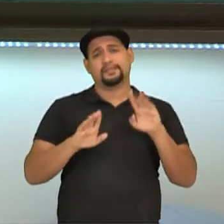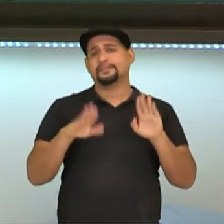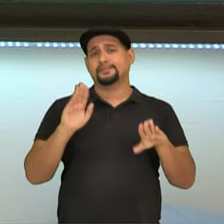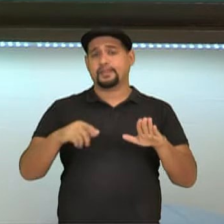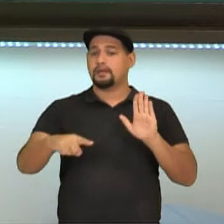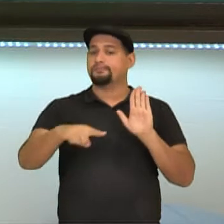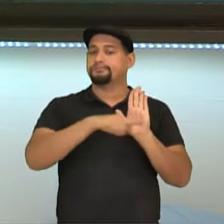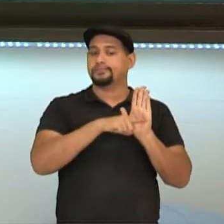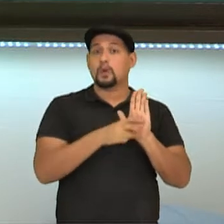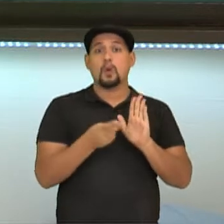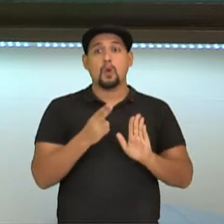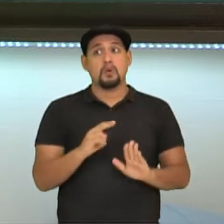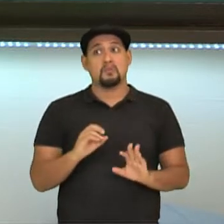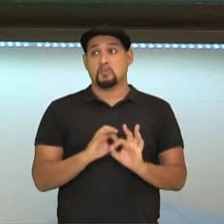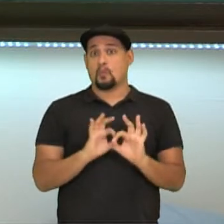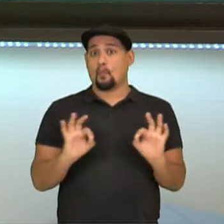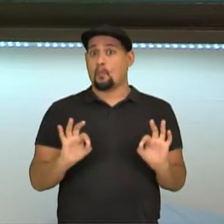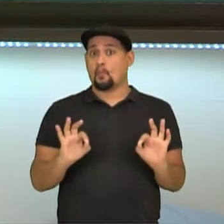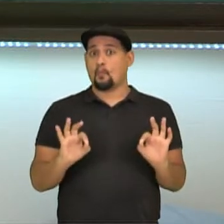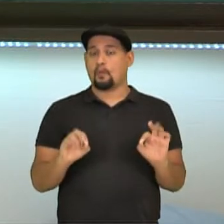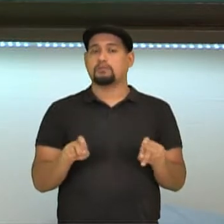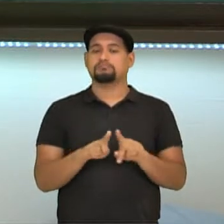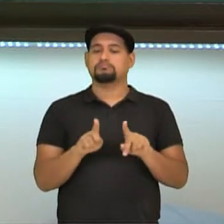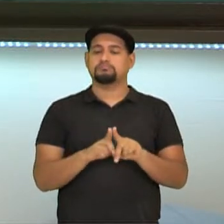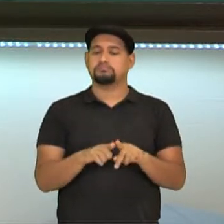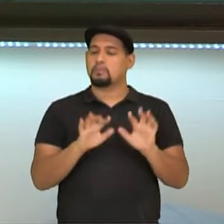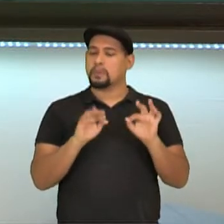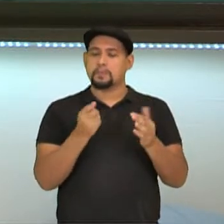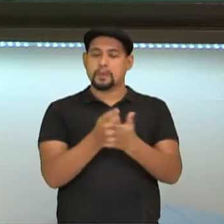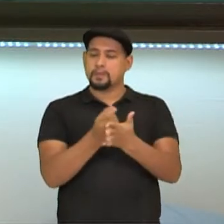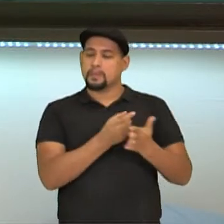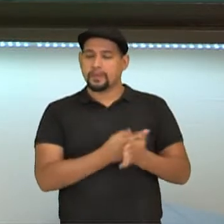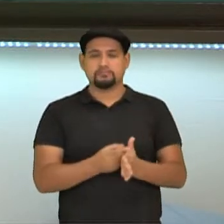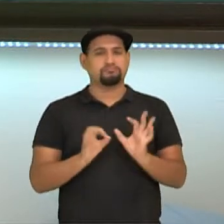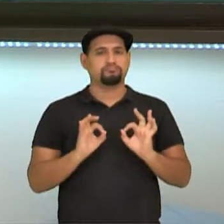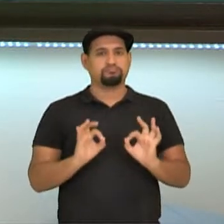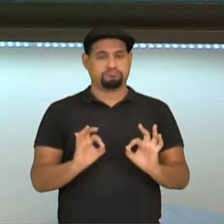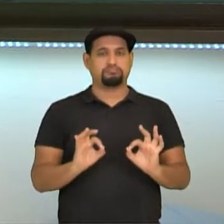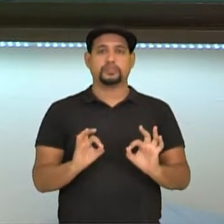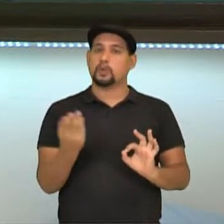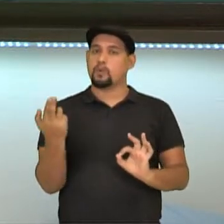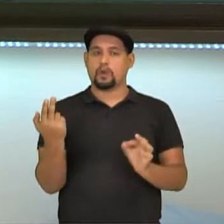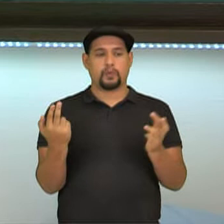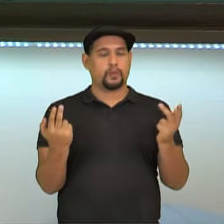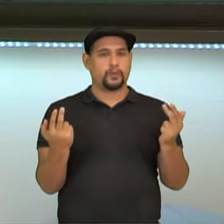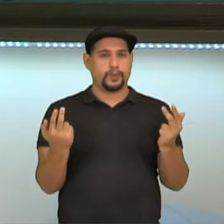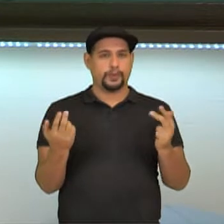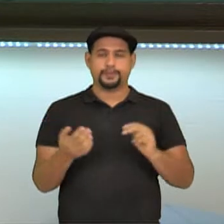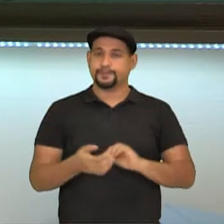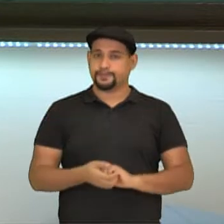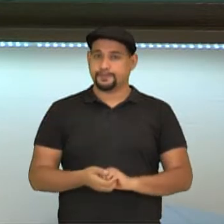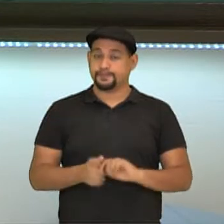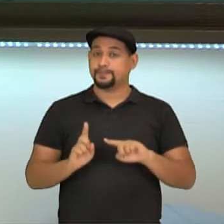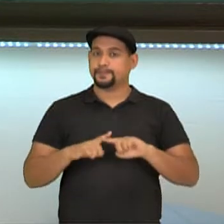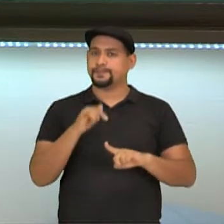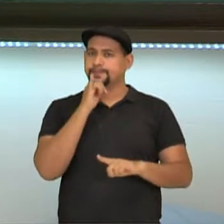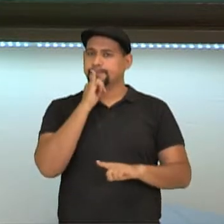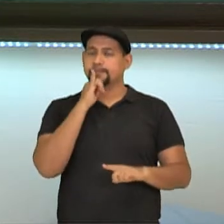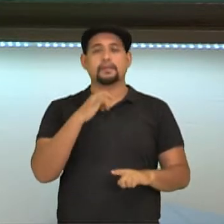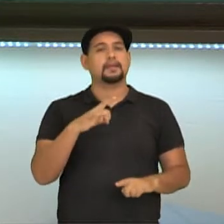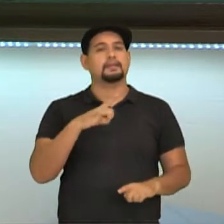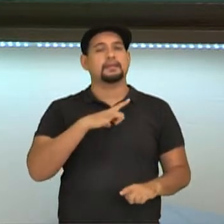negativo ou neutro, exatamente quando a gente fecha as receitas iguais às despesas. Se nós temos a